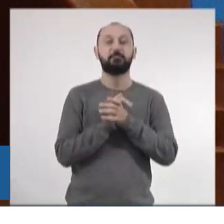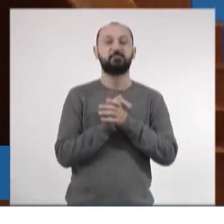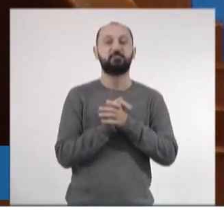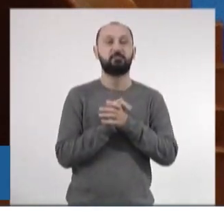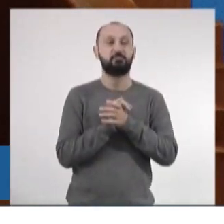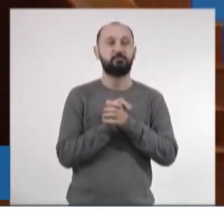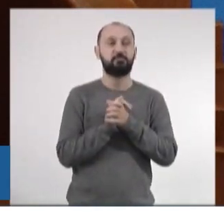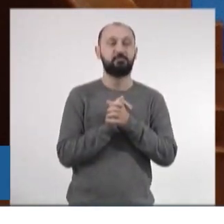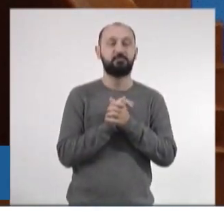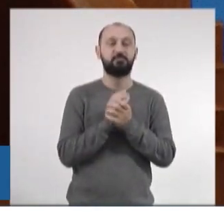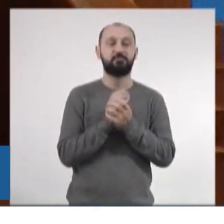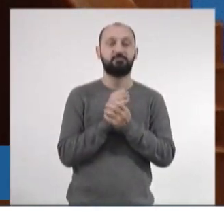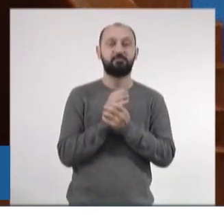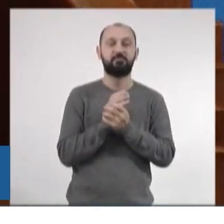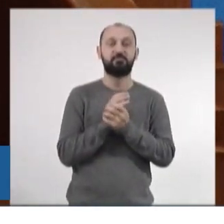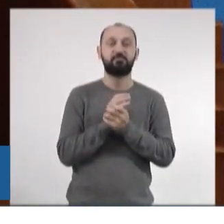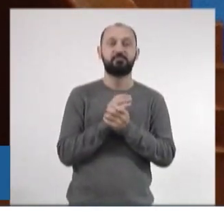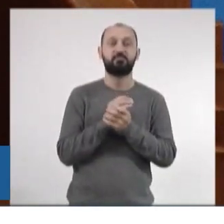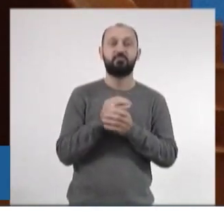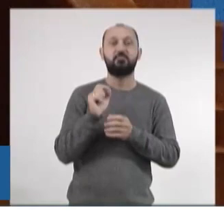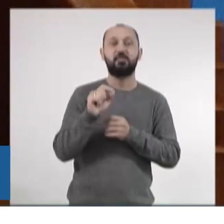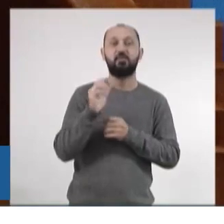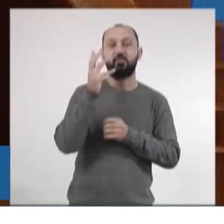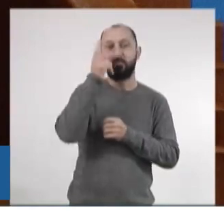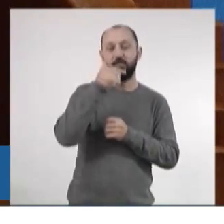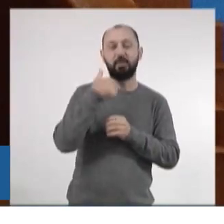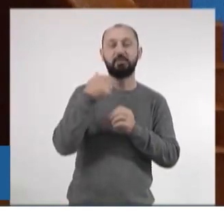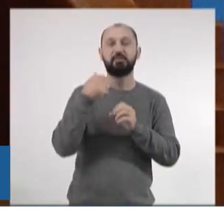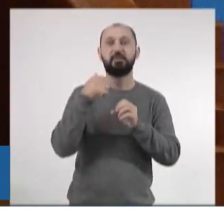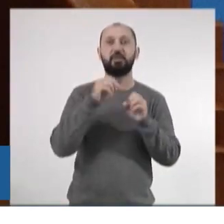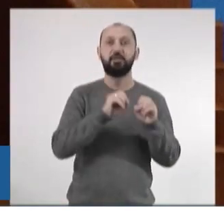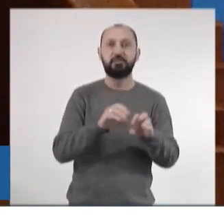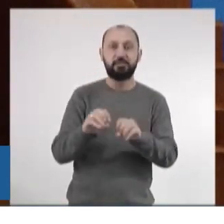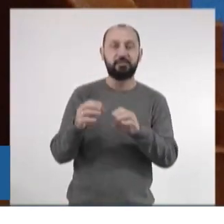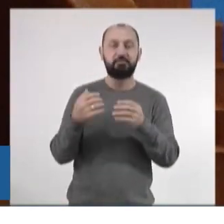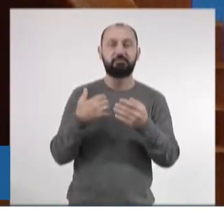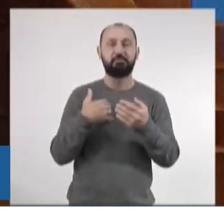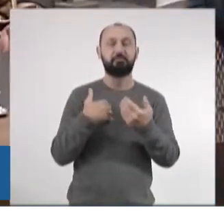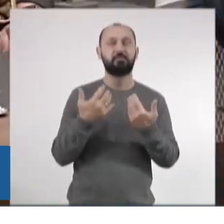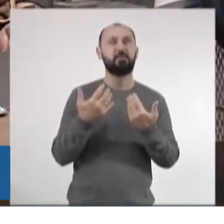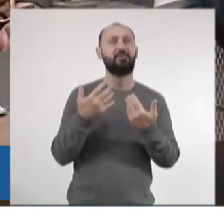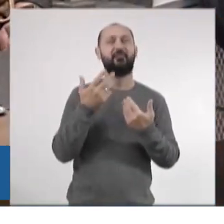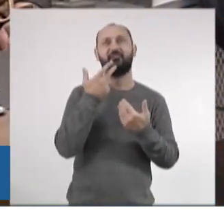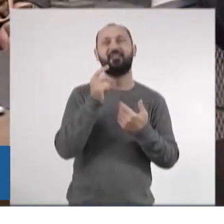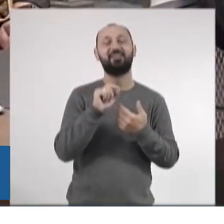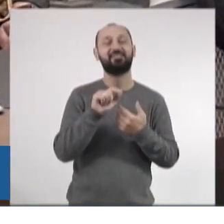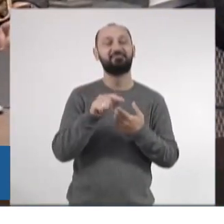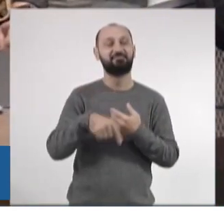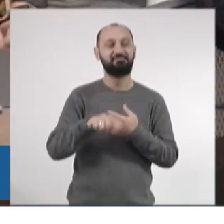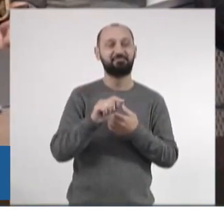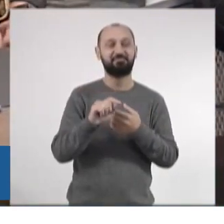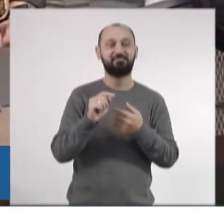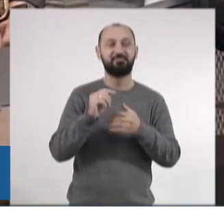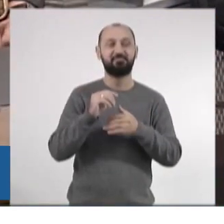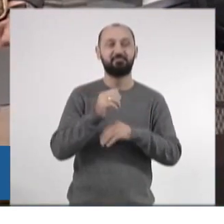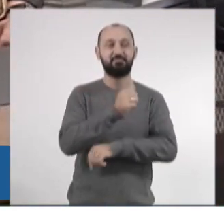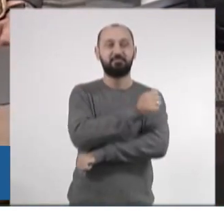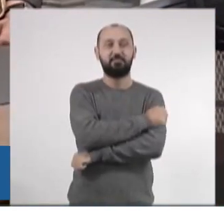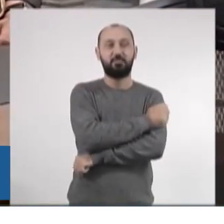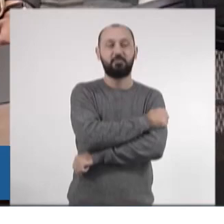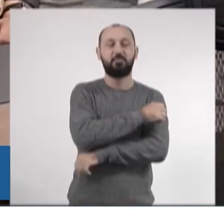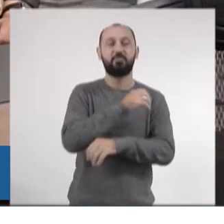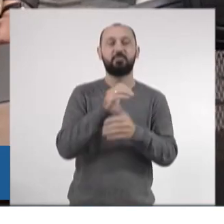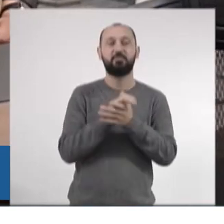nós, né? E ver beleza e ver ensinamento, né? Muitas vezes eu falo para estudantes,